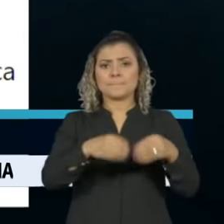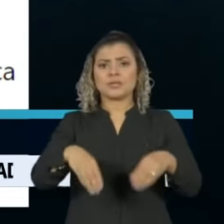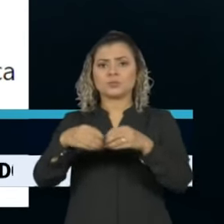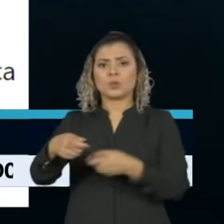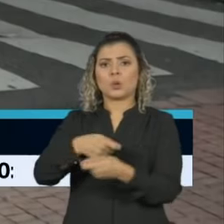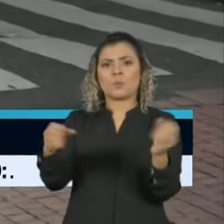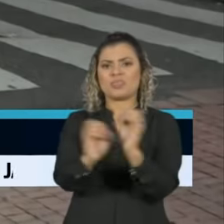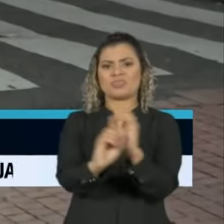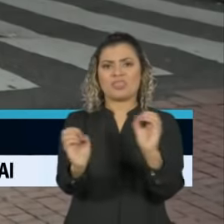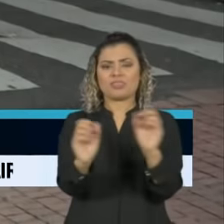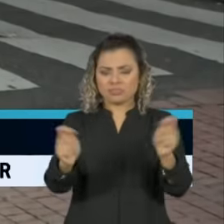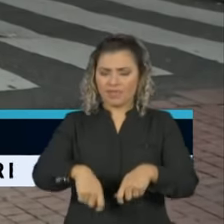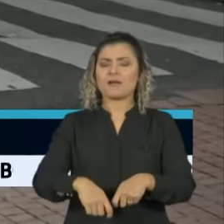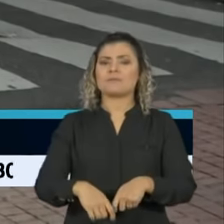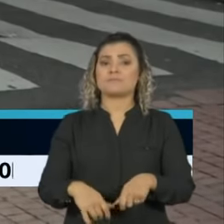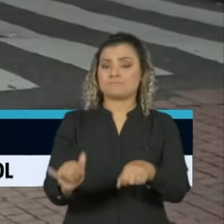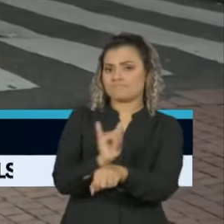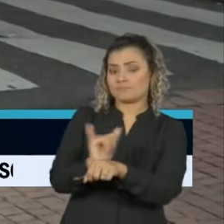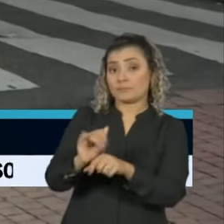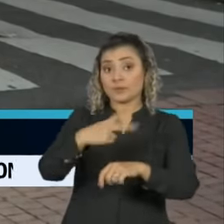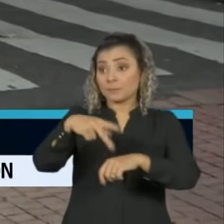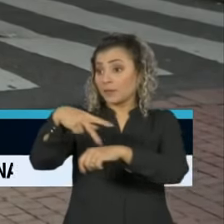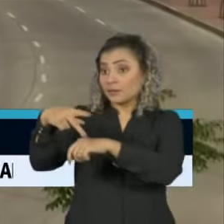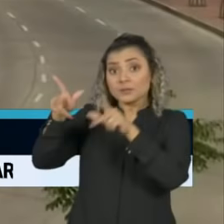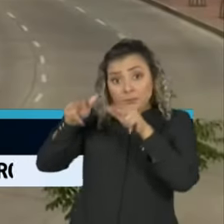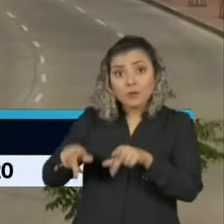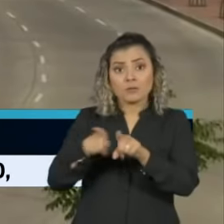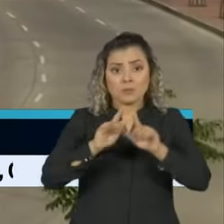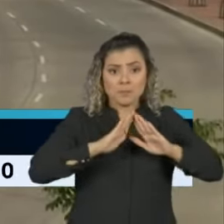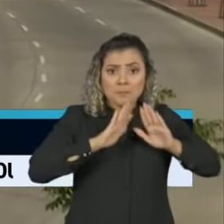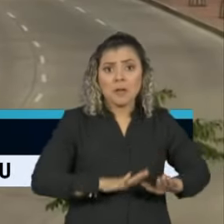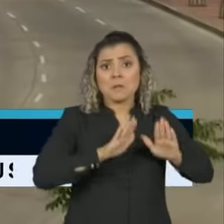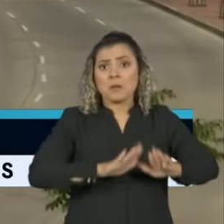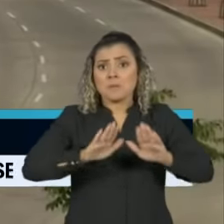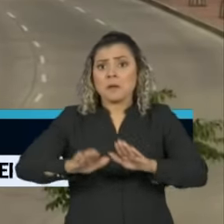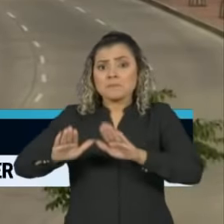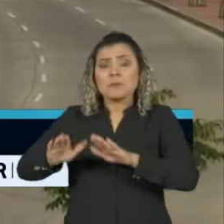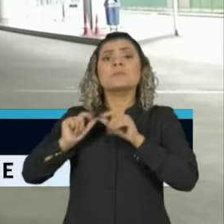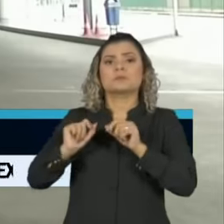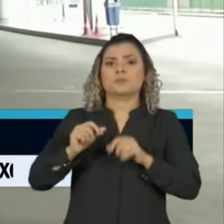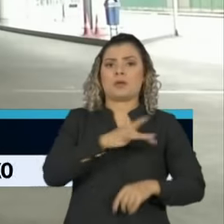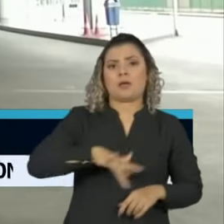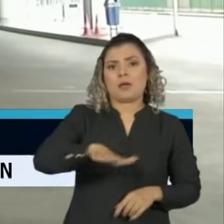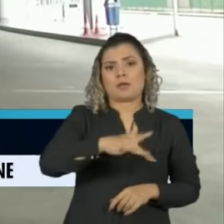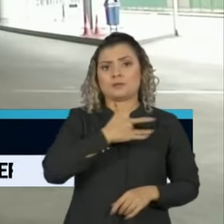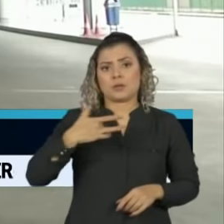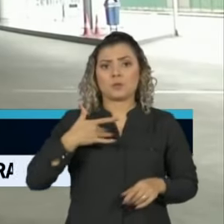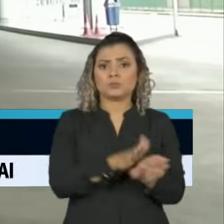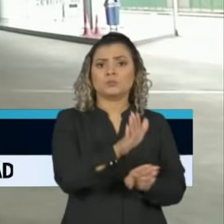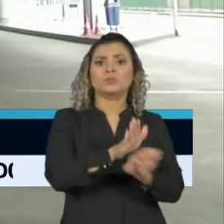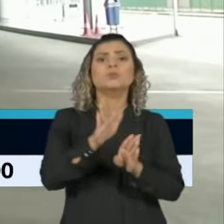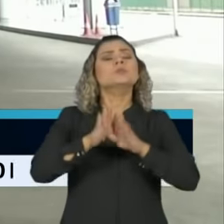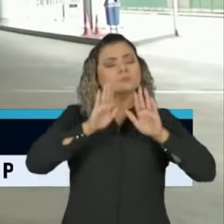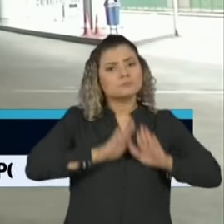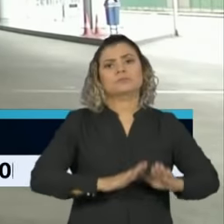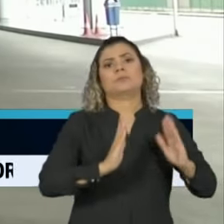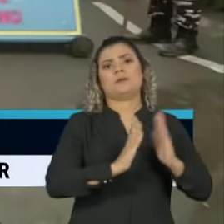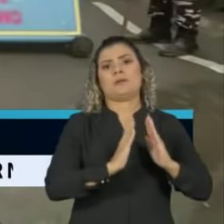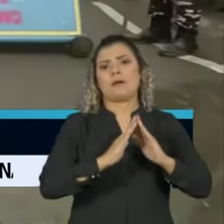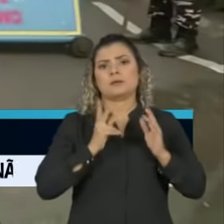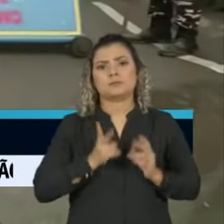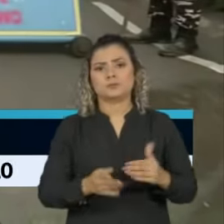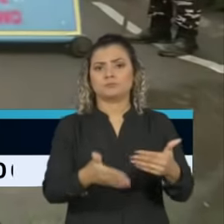a economia. Cada vez mais, países seguem à risca as orientações das autoridades da saúde e adotam quarentenas em seus